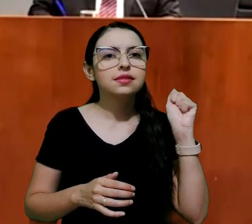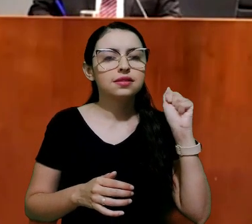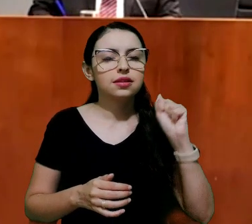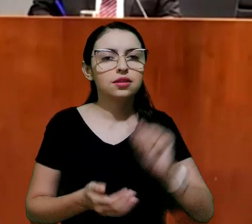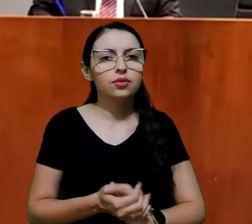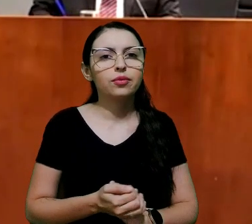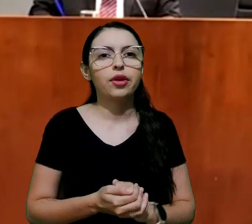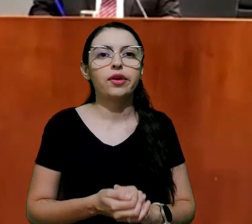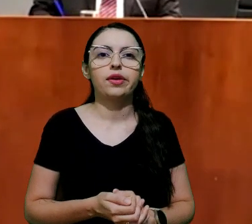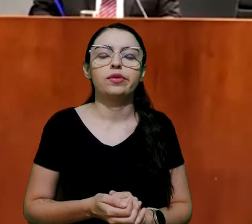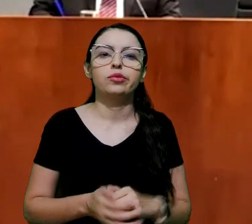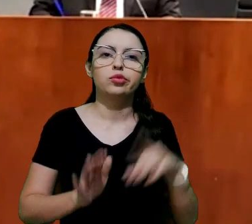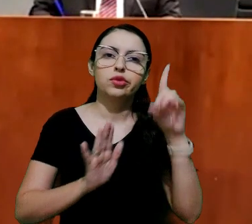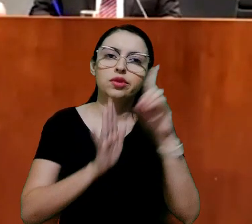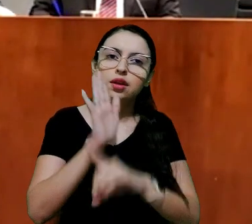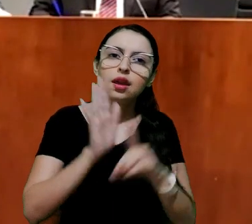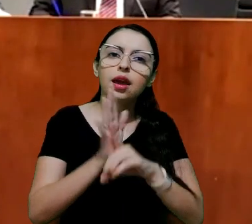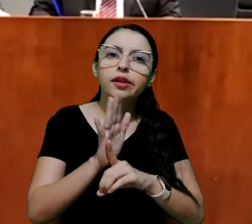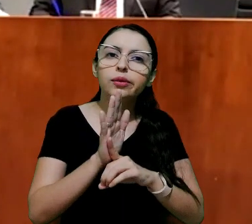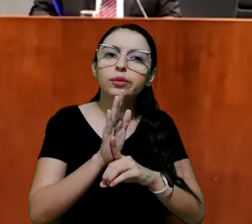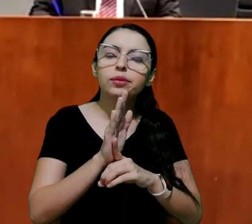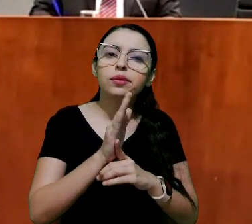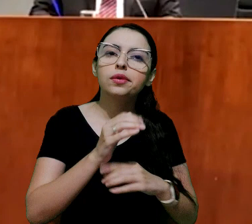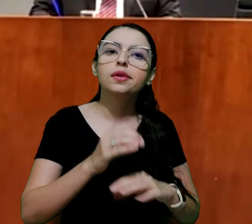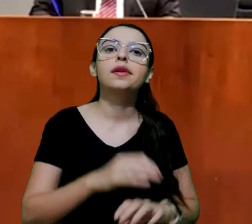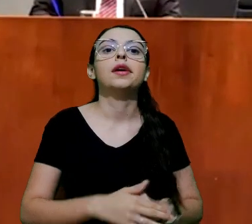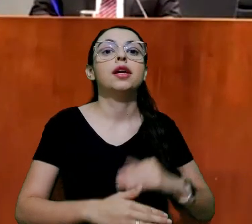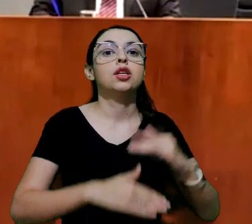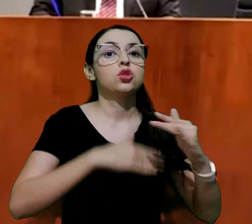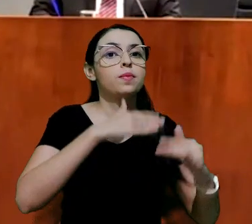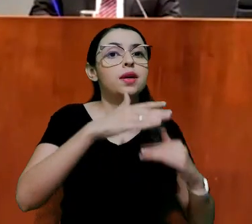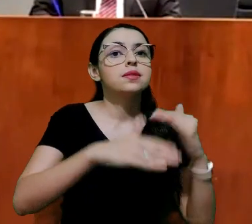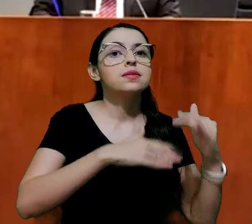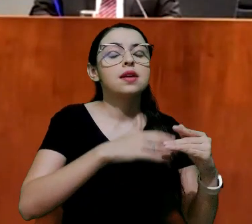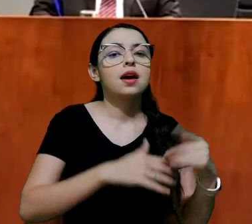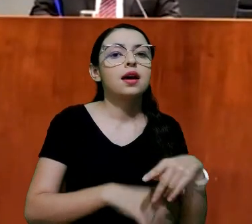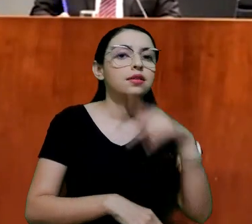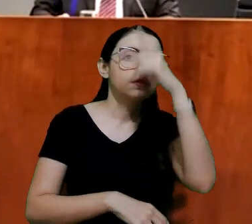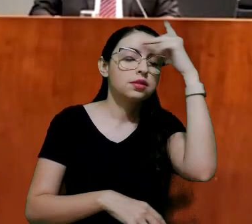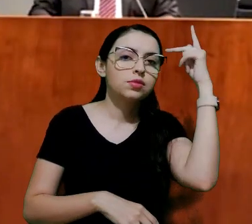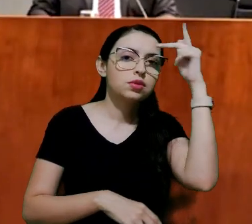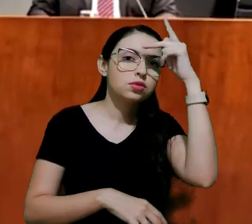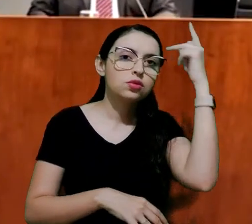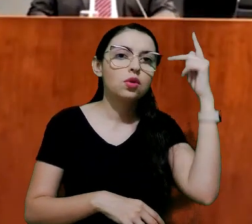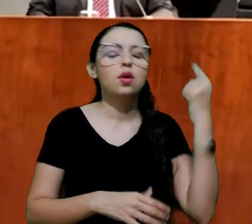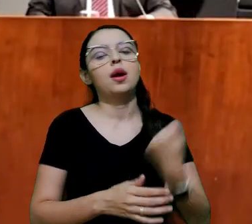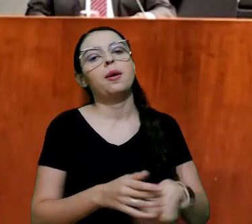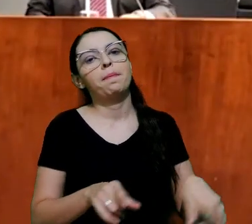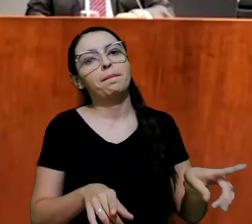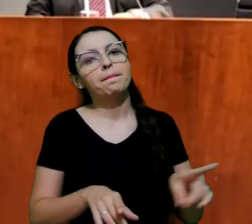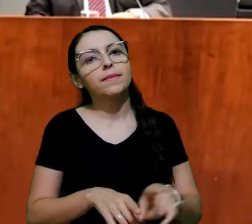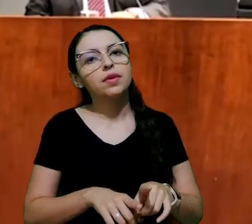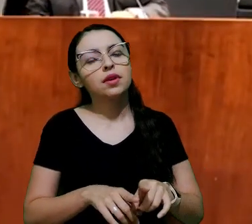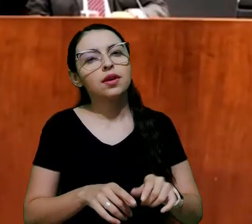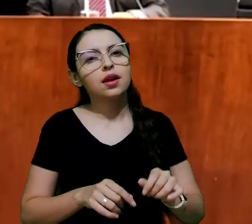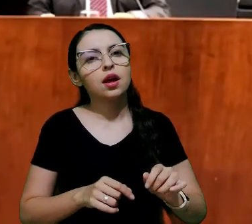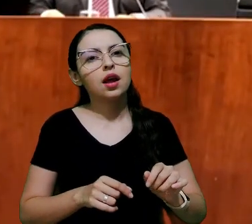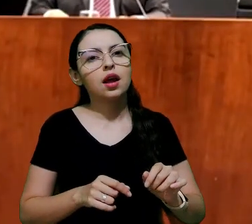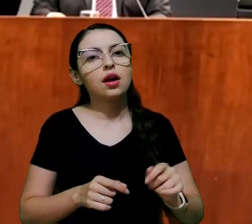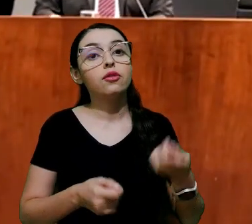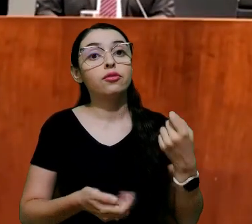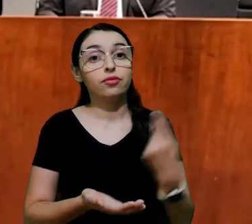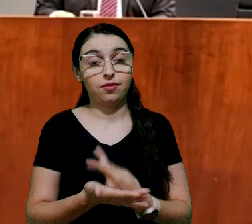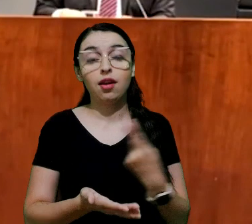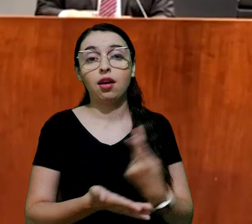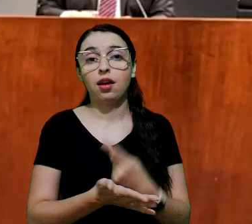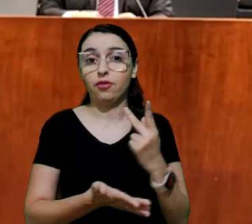justamente o direito de sucessões o veículo da estrutura sistêmica legal para permitir